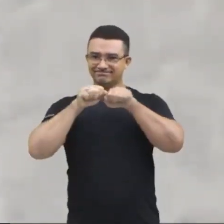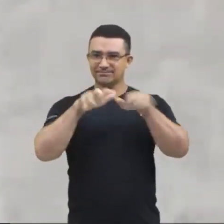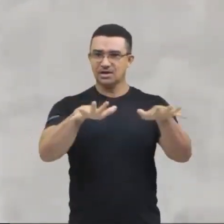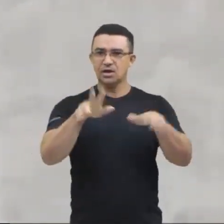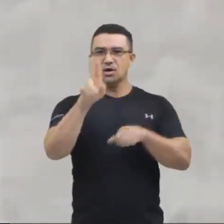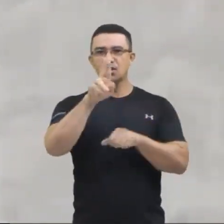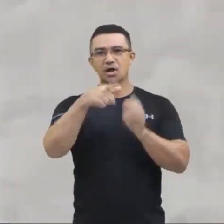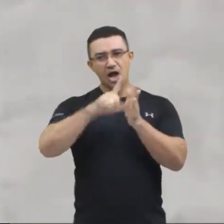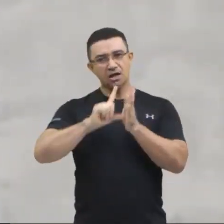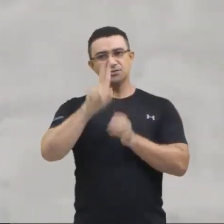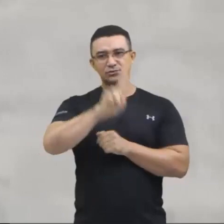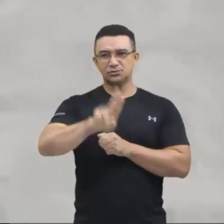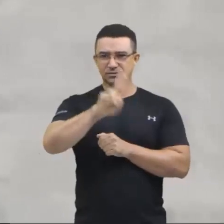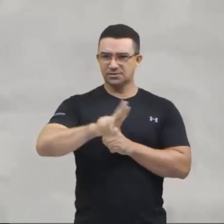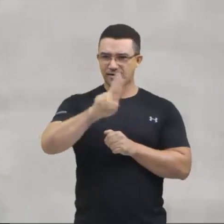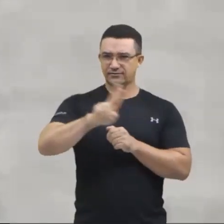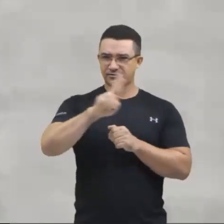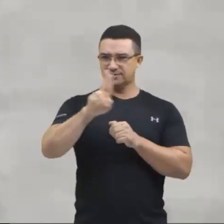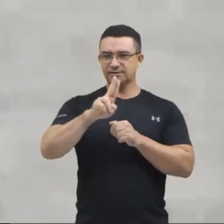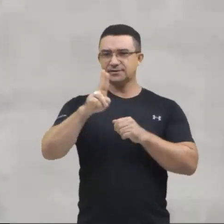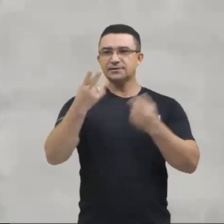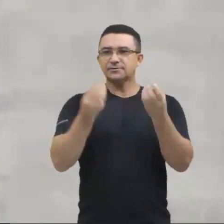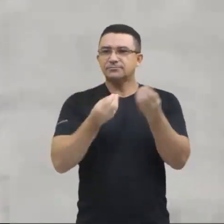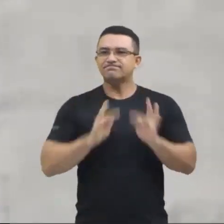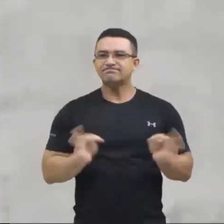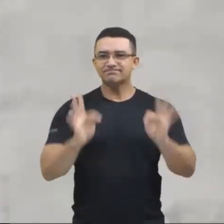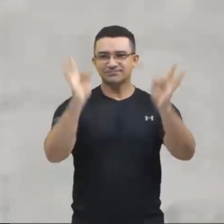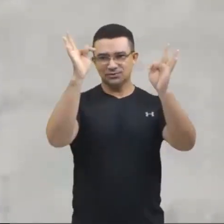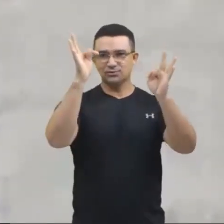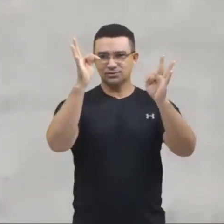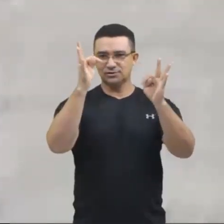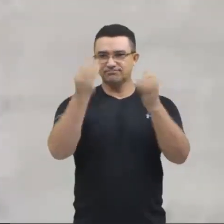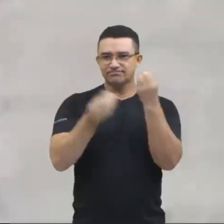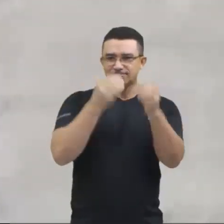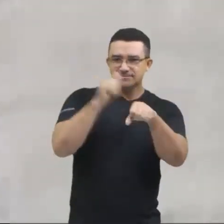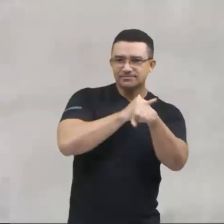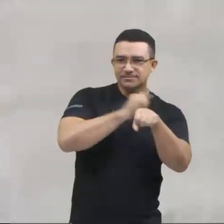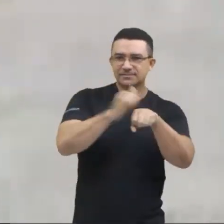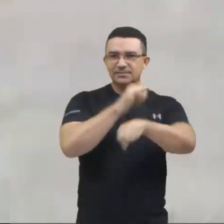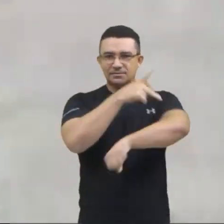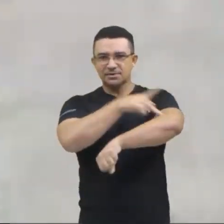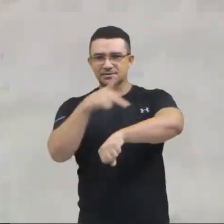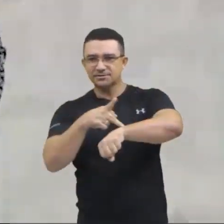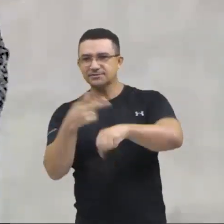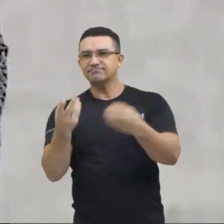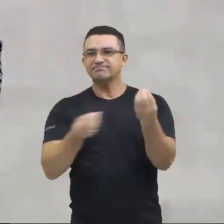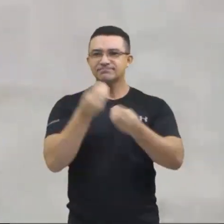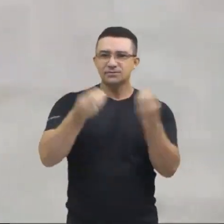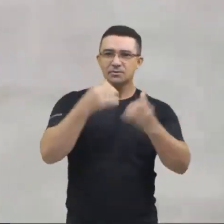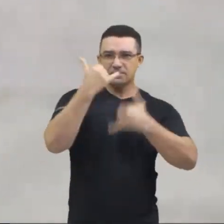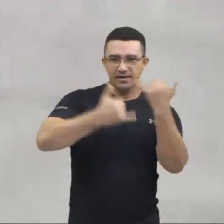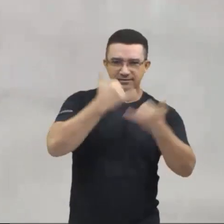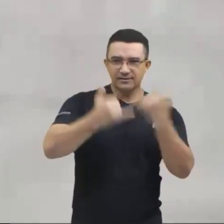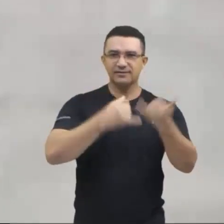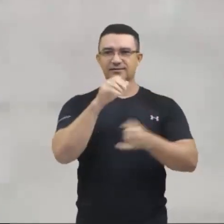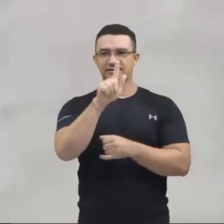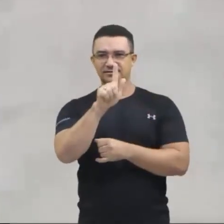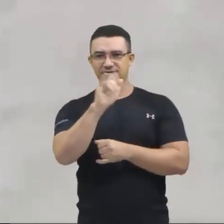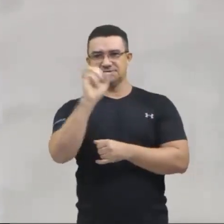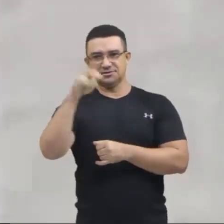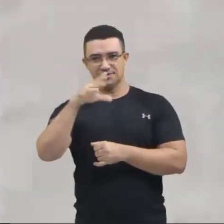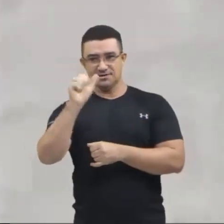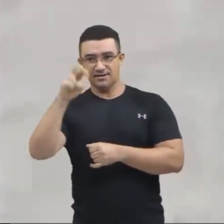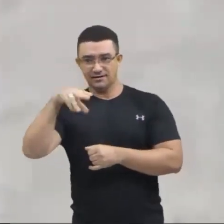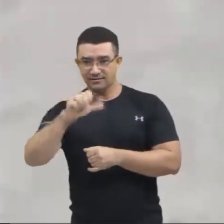ferramenta pedagógica as tecnologias, atreladas às gincanas, a brincadeiras, a